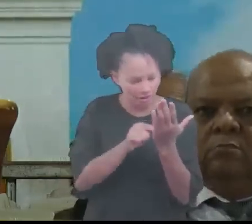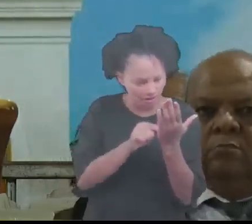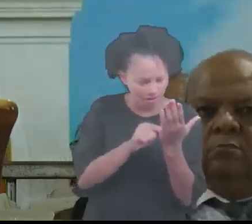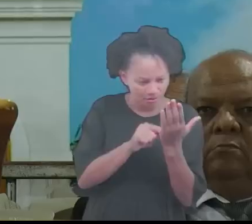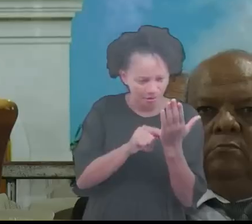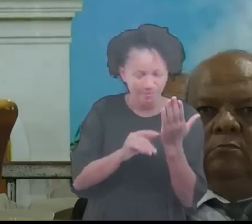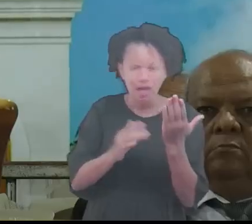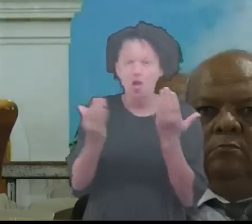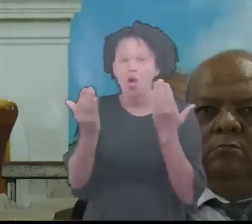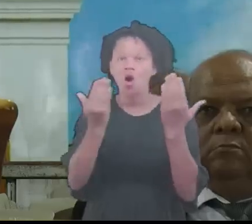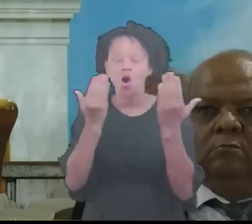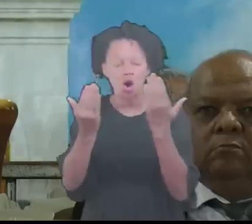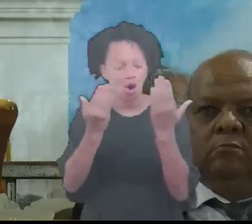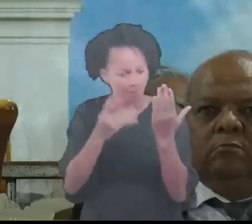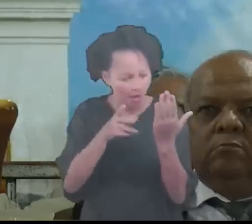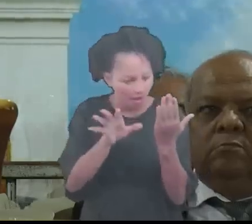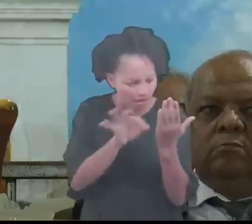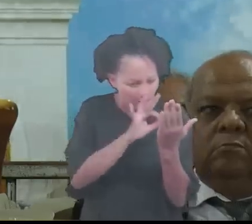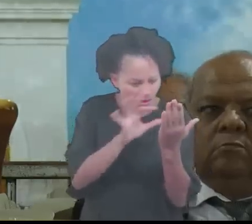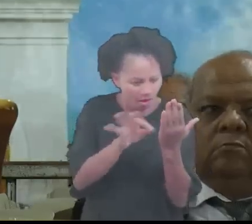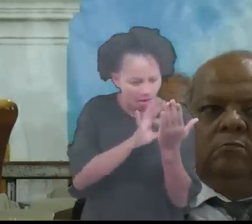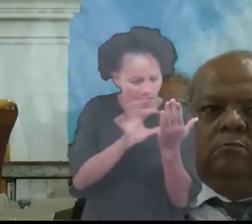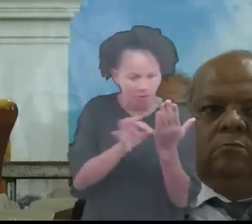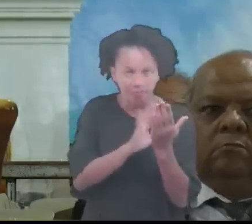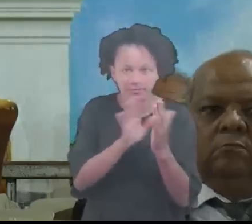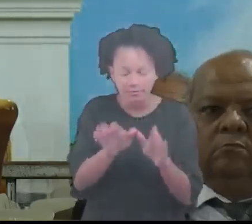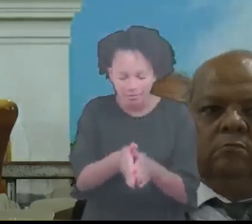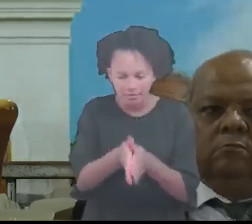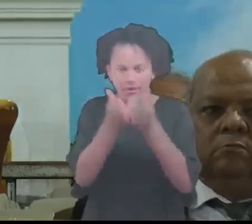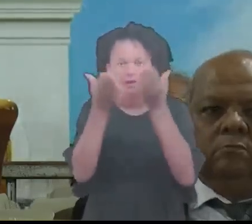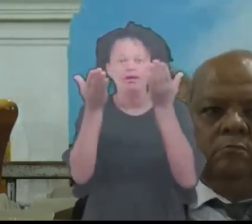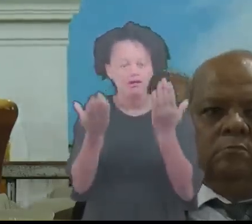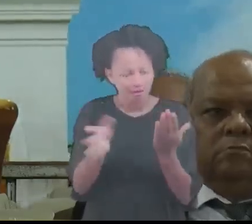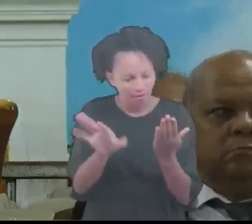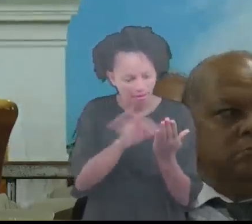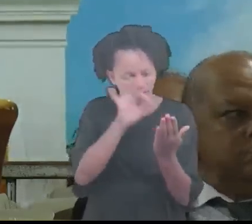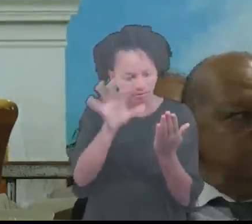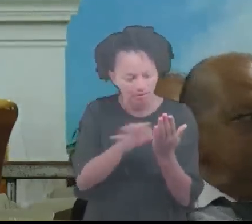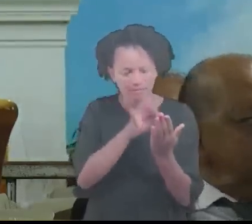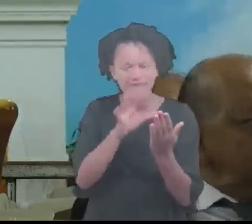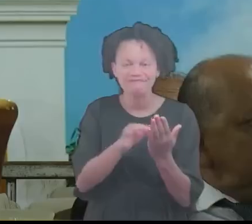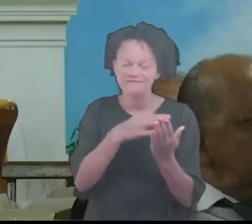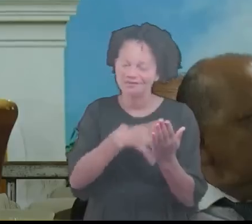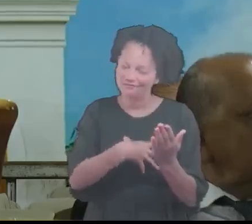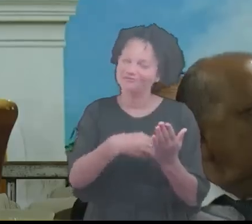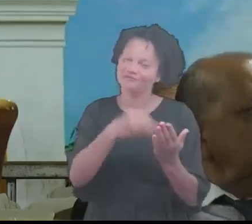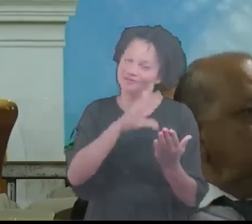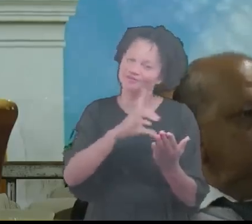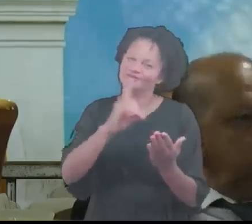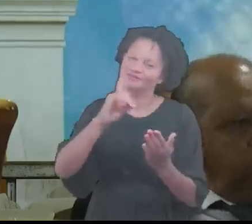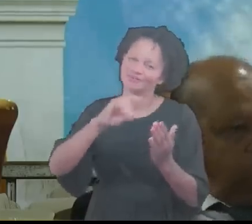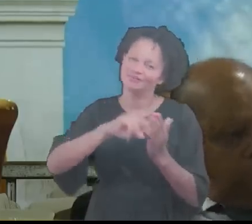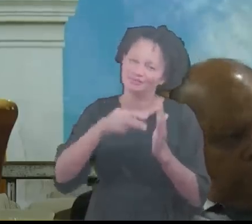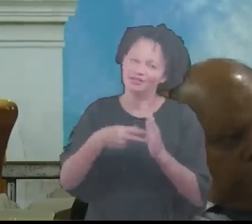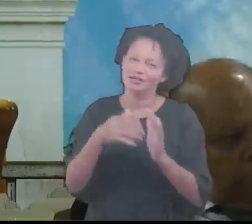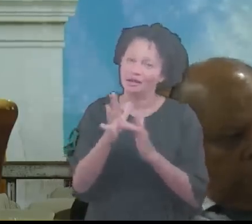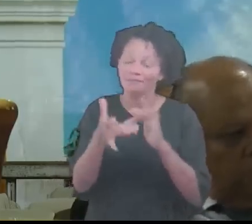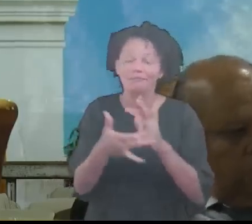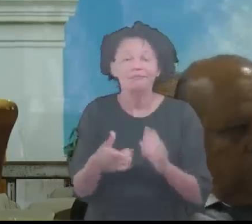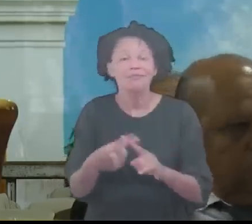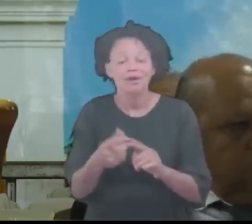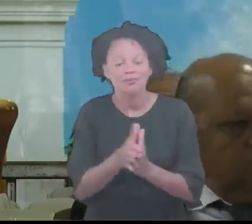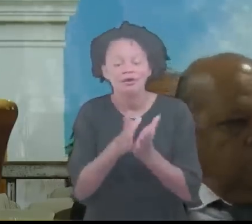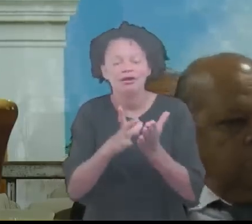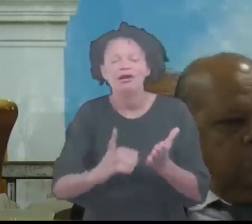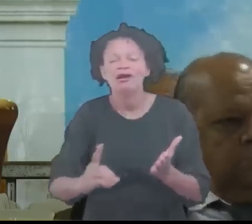figuras. Onde você abrir a Bíblia, você vai encontrar o Filho de Deus. Porque a Bíblia é